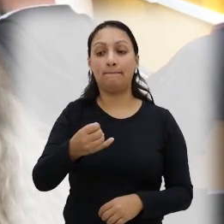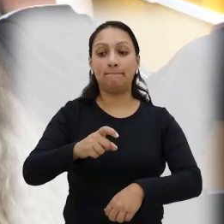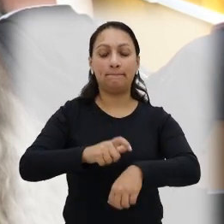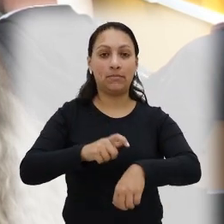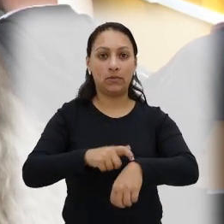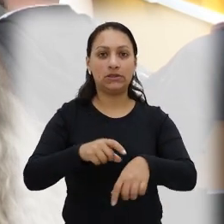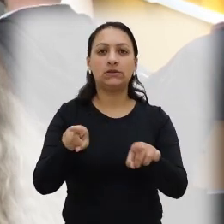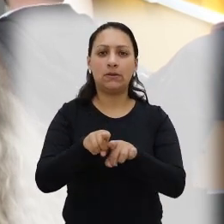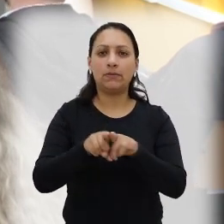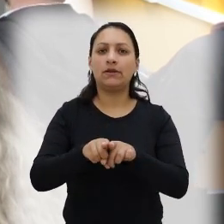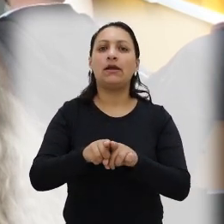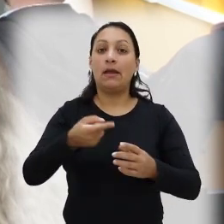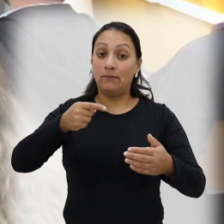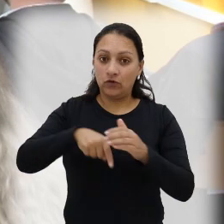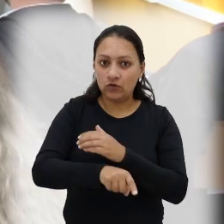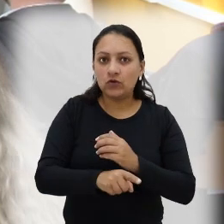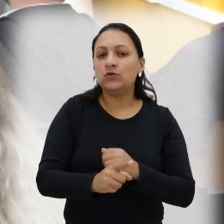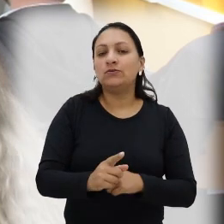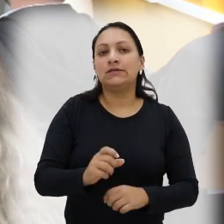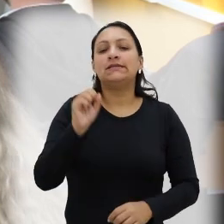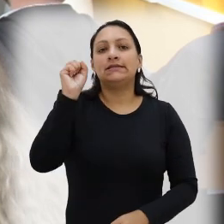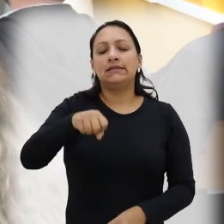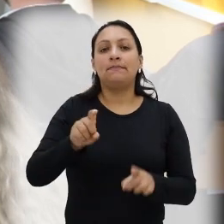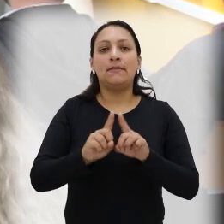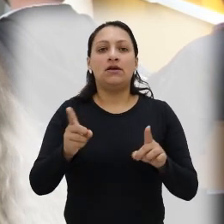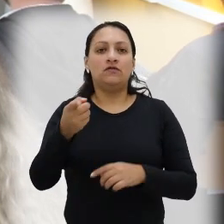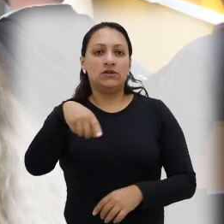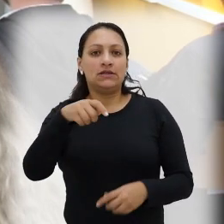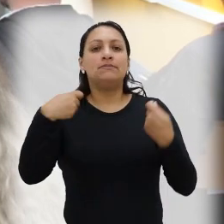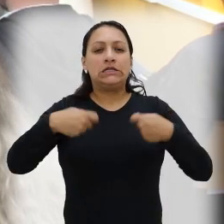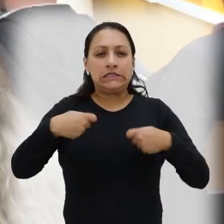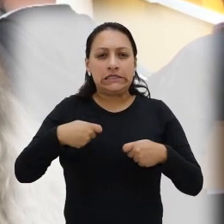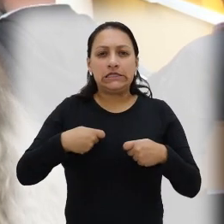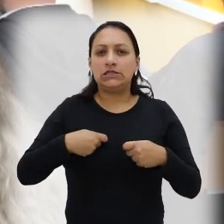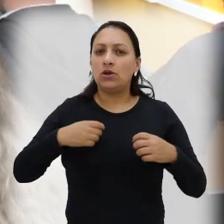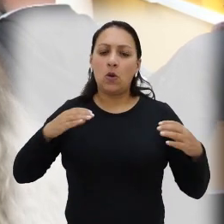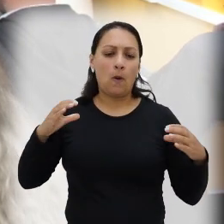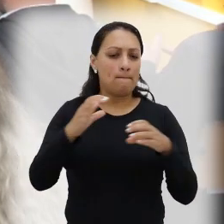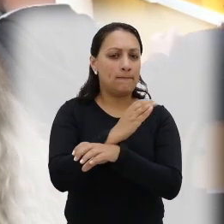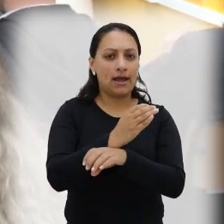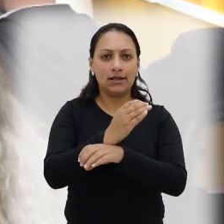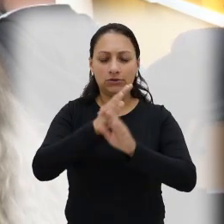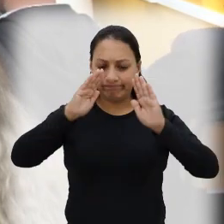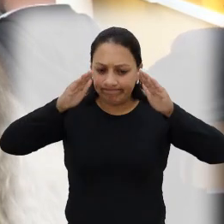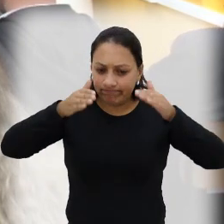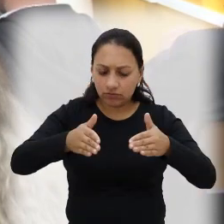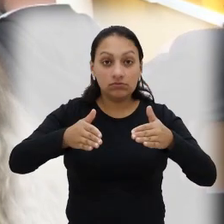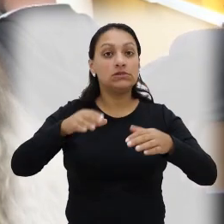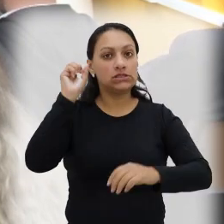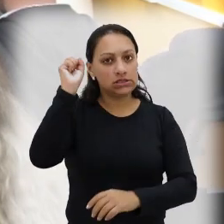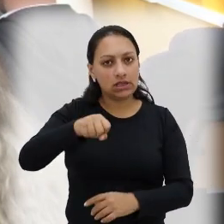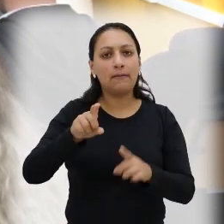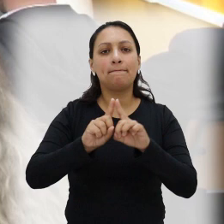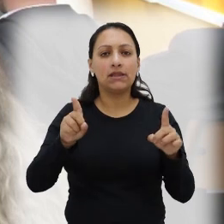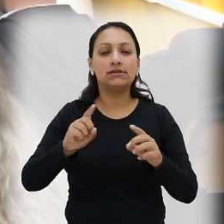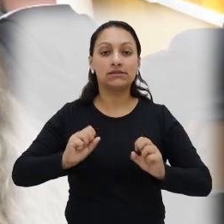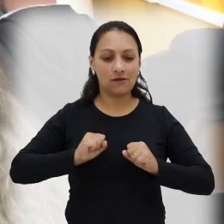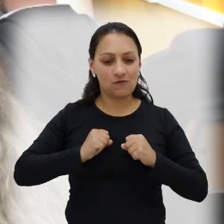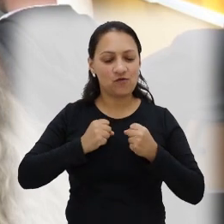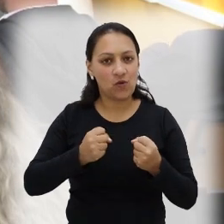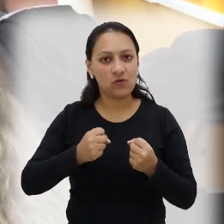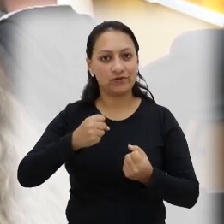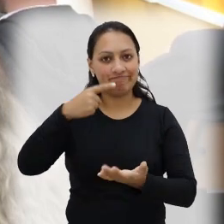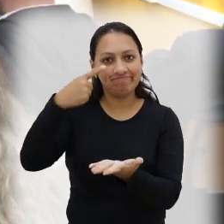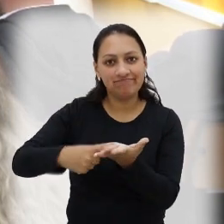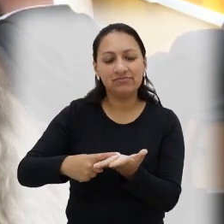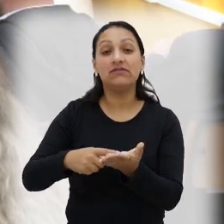é intenso, sim. Vocês vão ter que mergulhar de cabeça, sim. E eu acho que a dedicação ela vai, com certeza, trazer